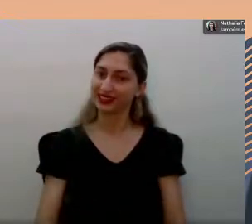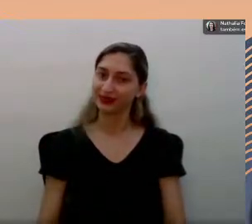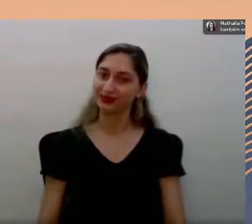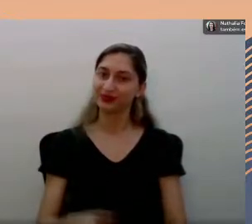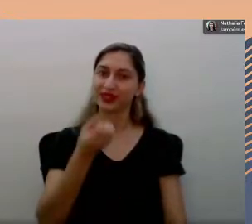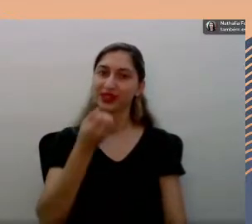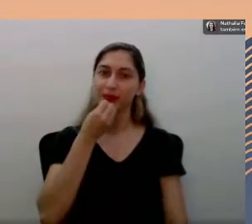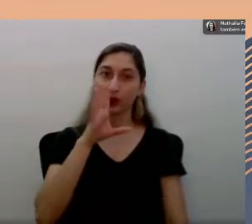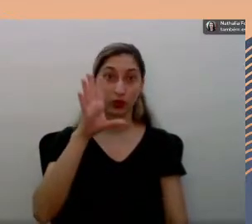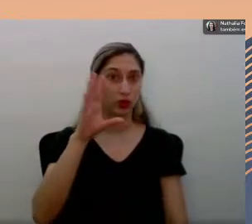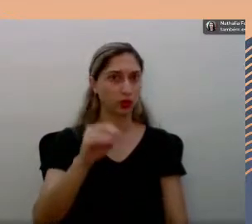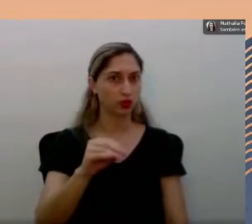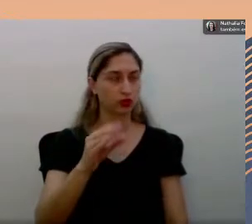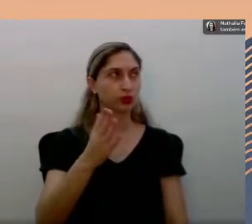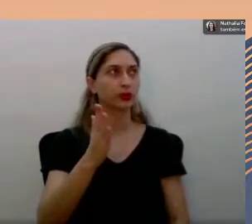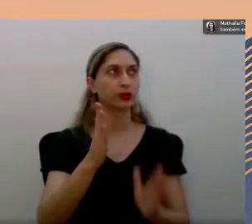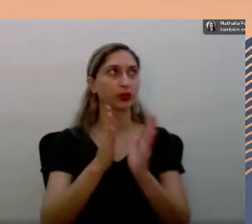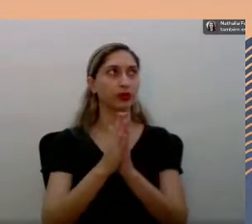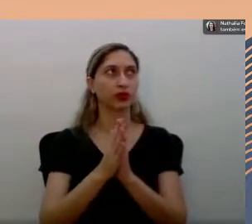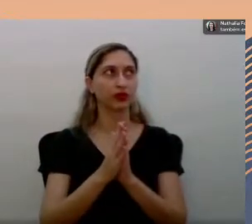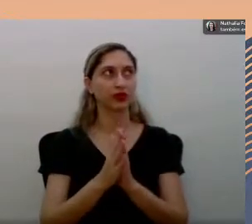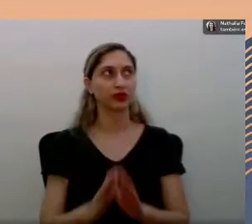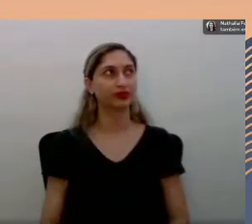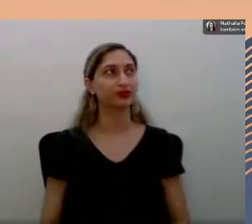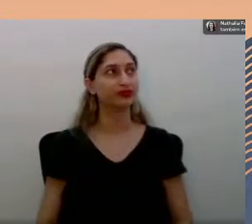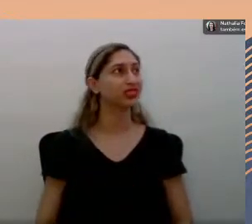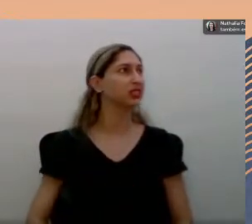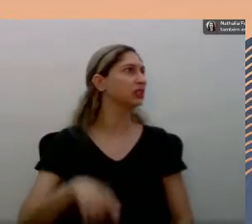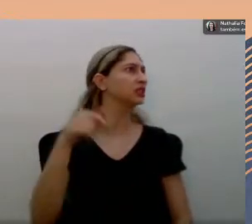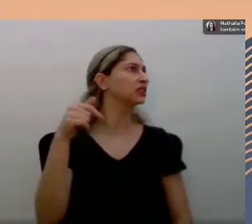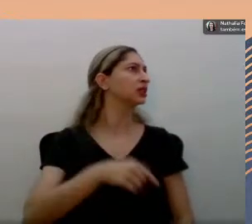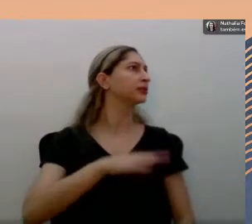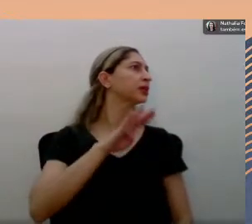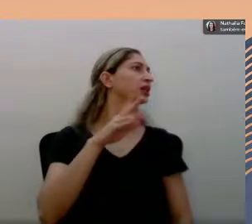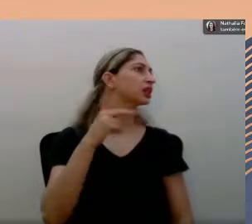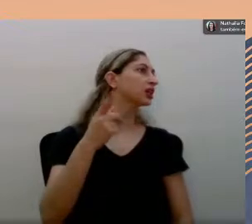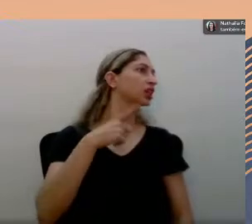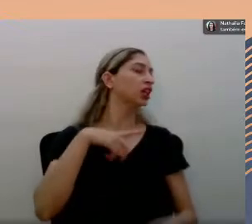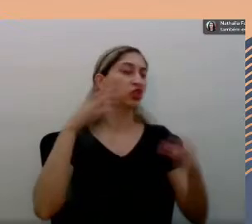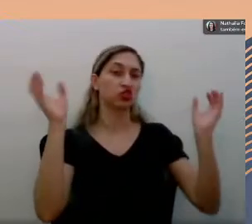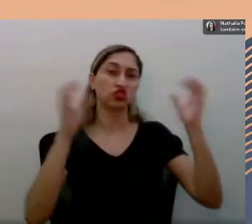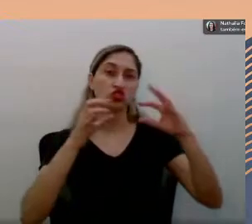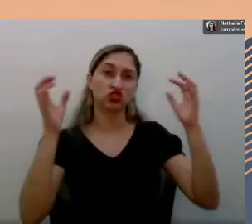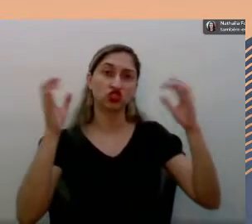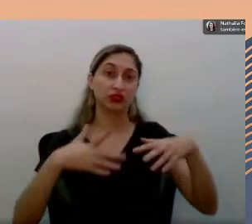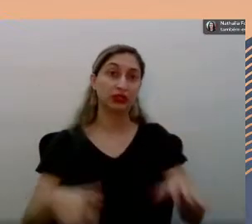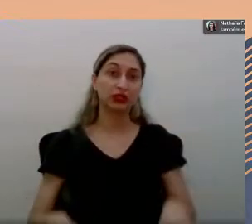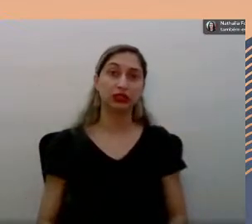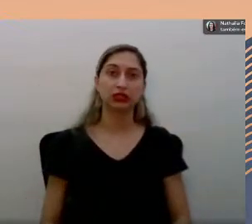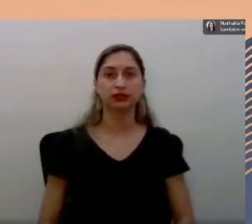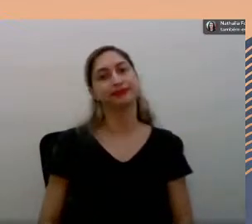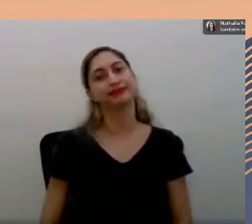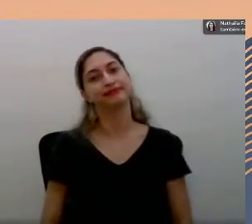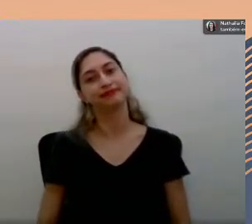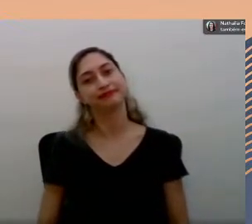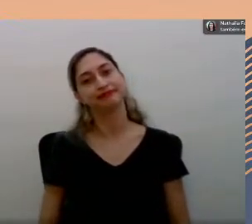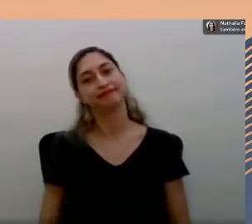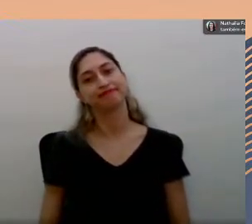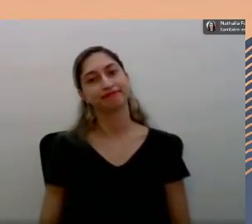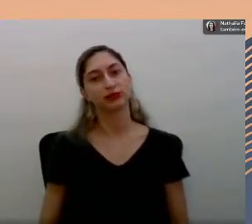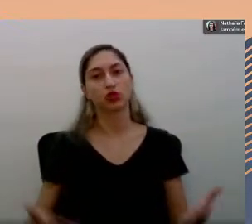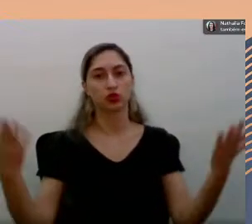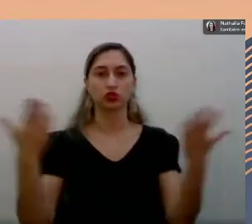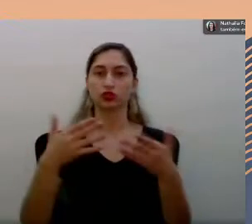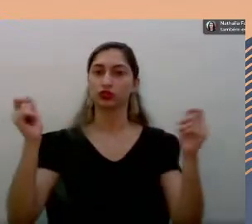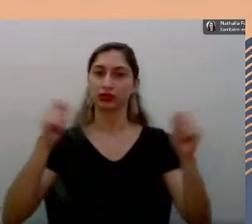Observe um selfie embriagado vai funcionar né porque eu tô escutando aqui tá assim já tá chovendo né então assim já foi né e não vai